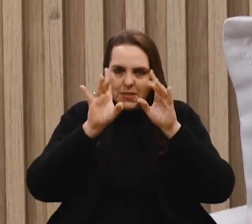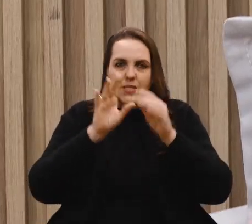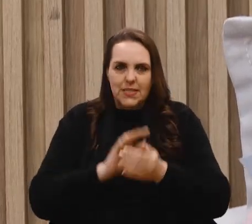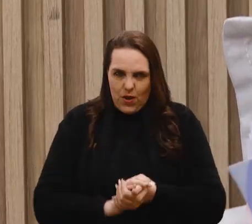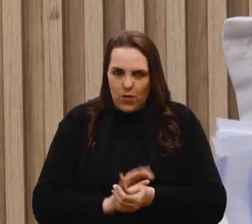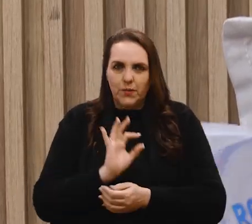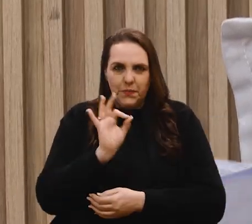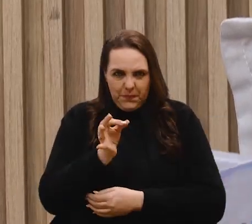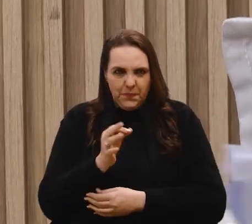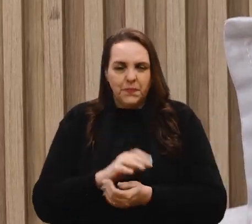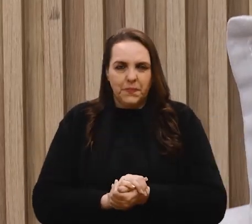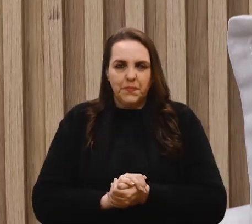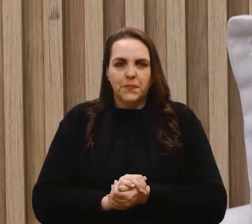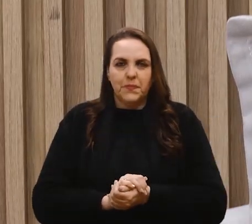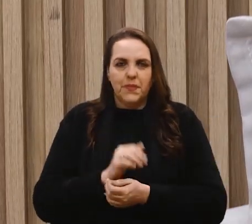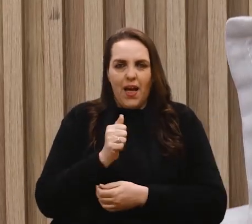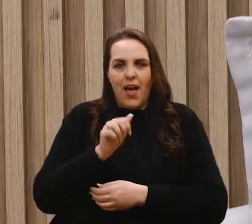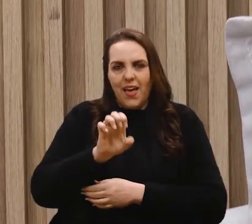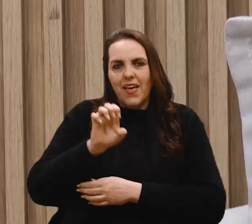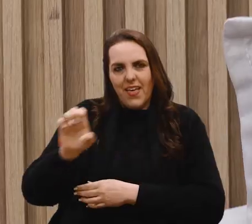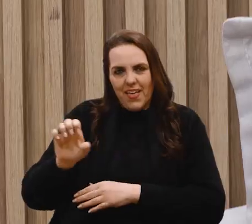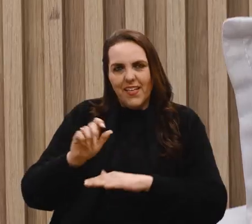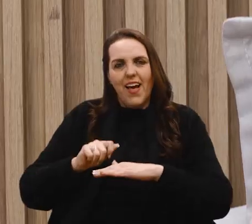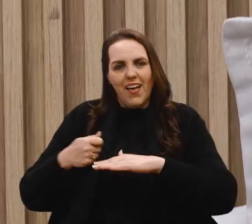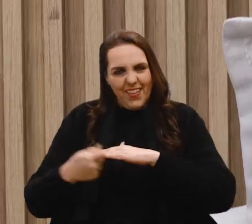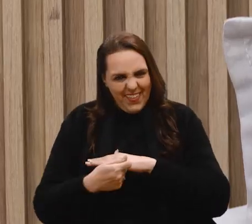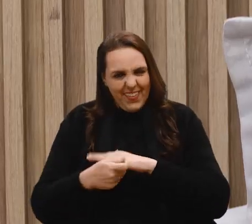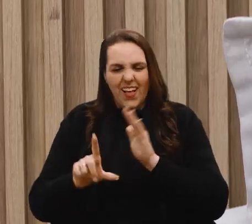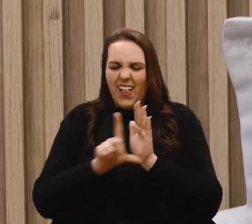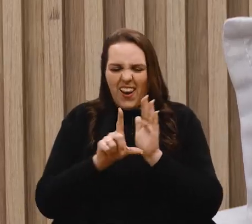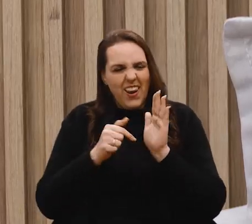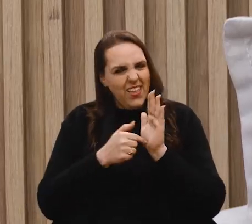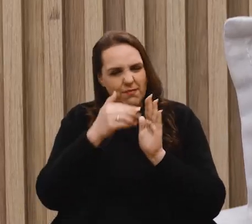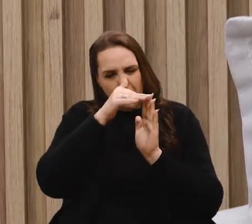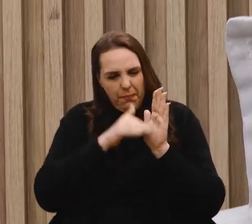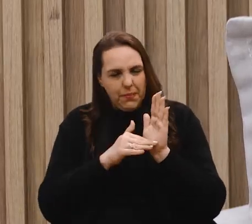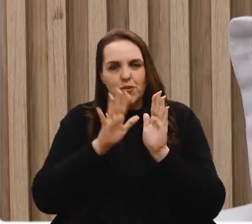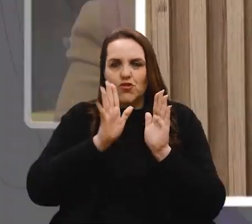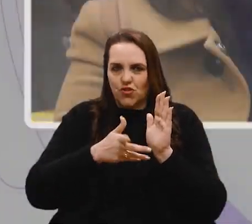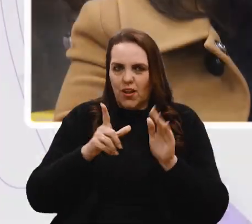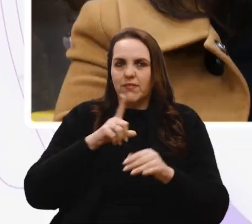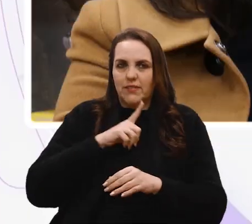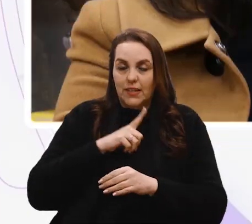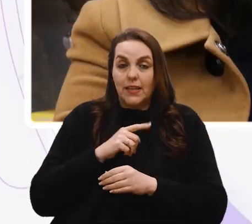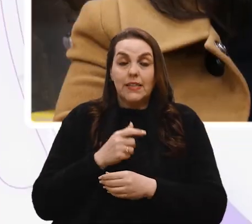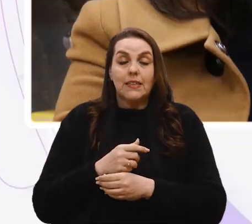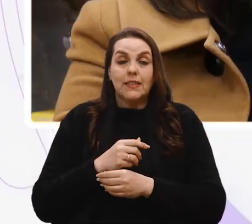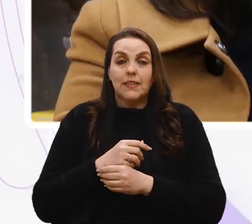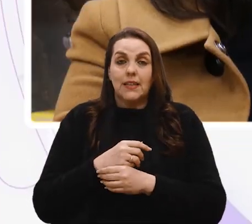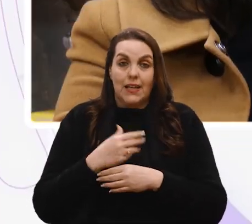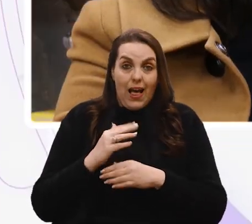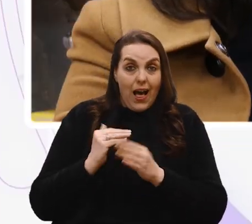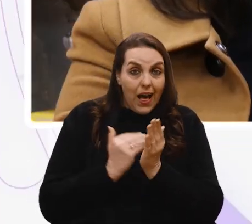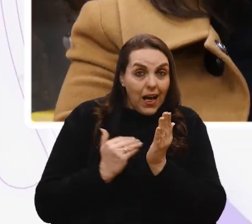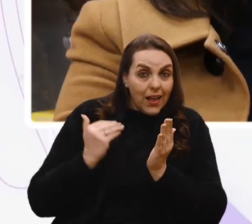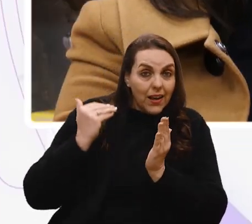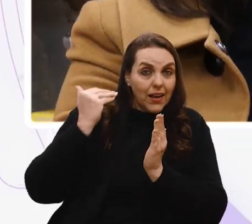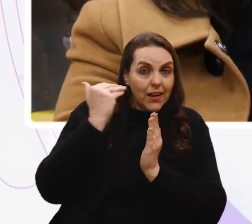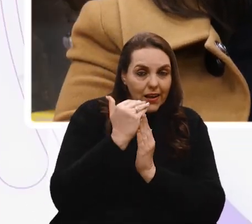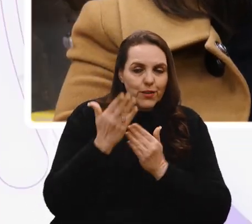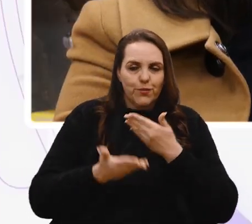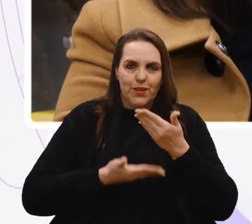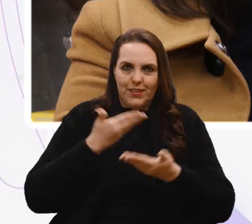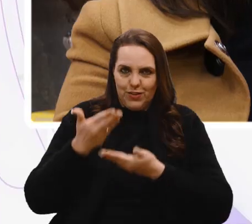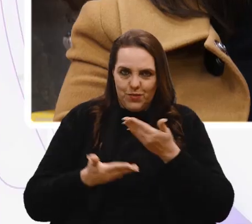gente chama o AE, Sim. né, que a própria legislação já estabelece. E ainda, então, além desse atendimento